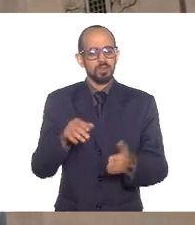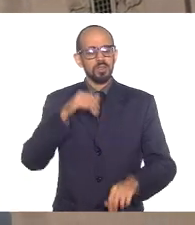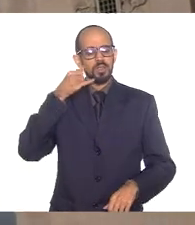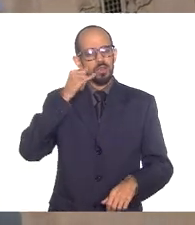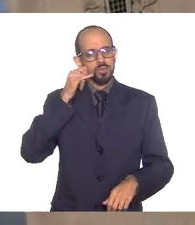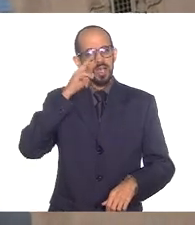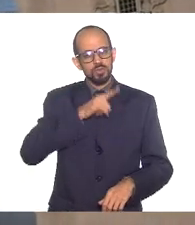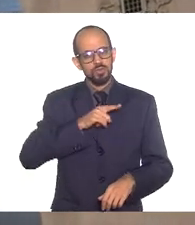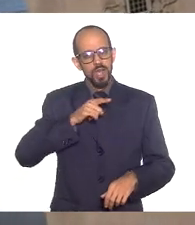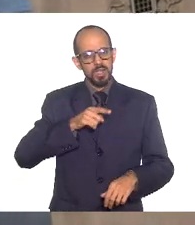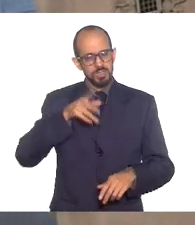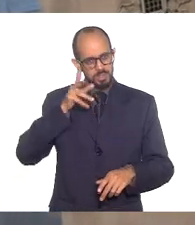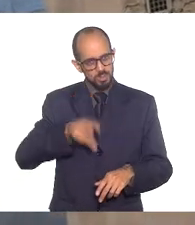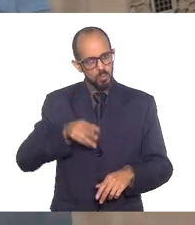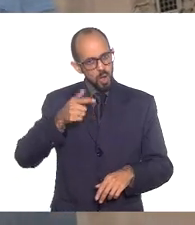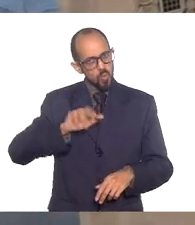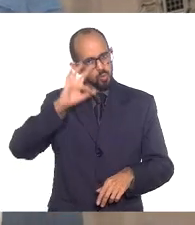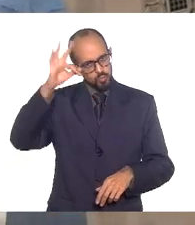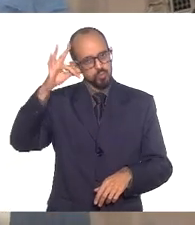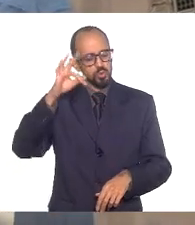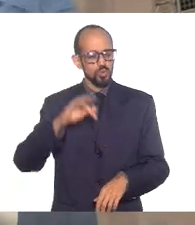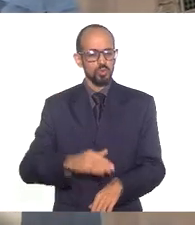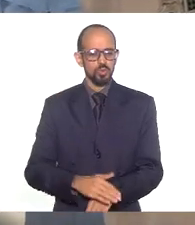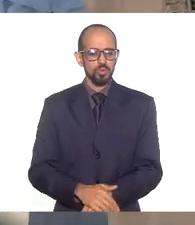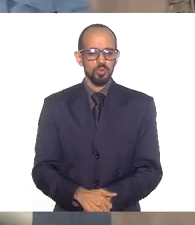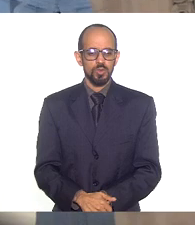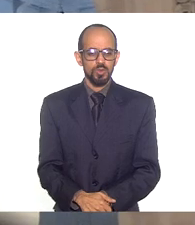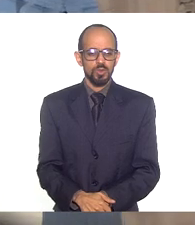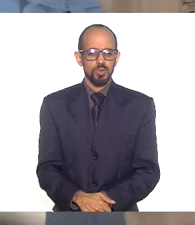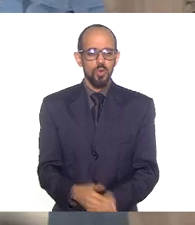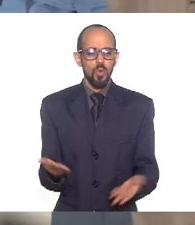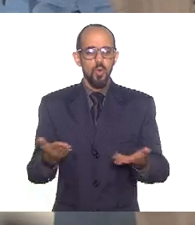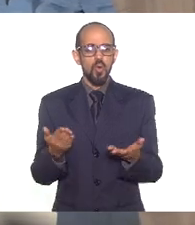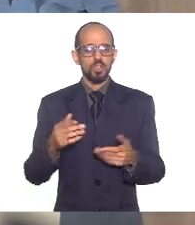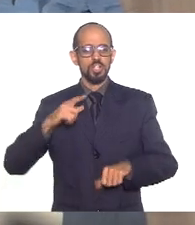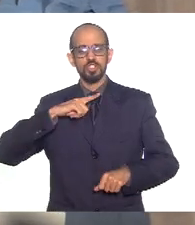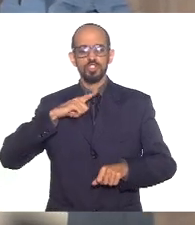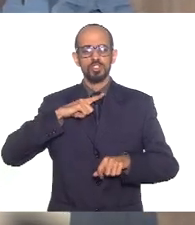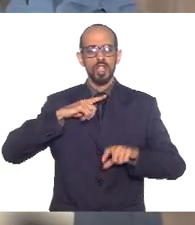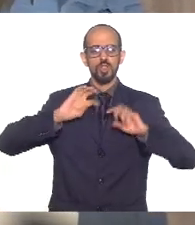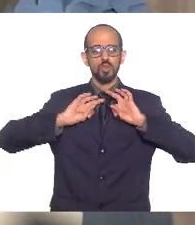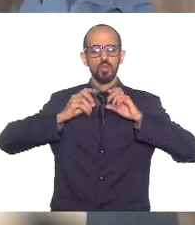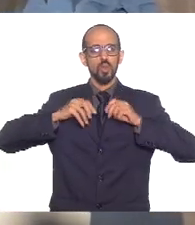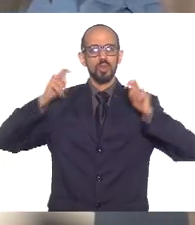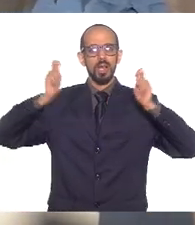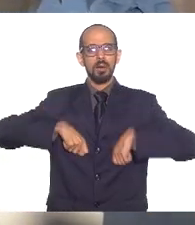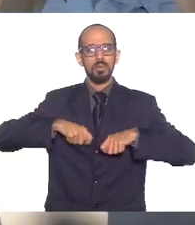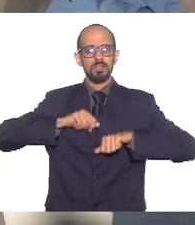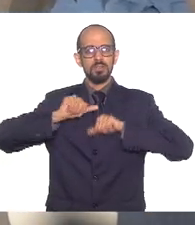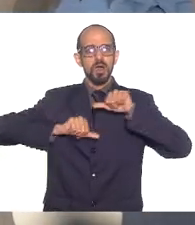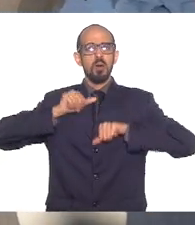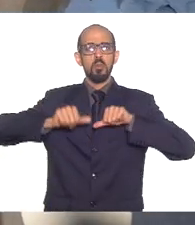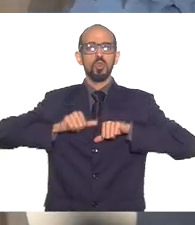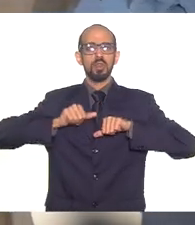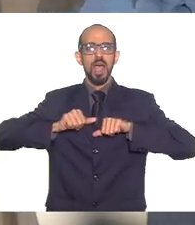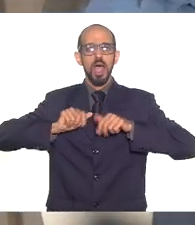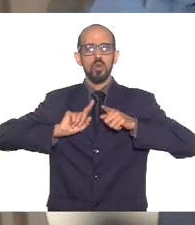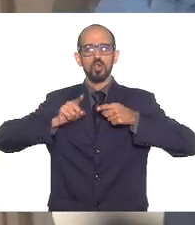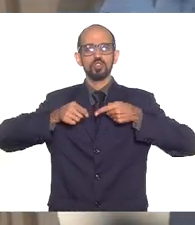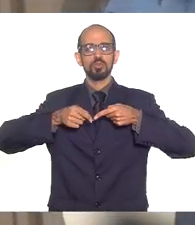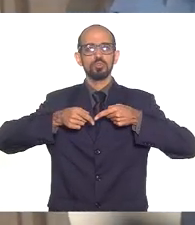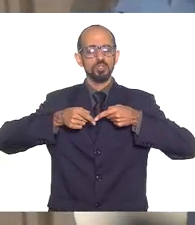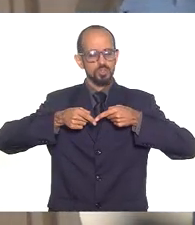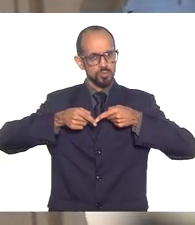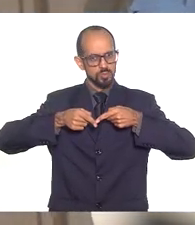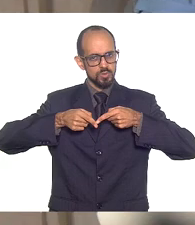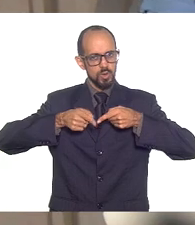os mesmos erros no futuro temos hoje todas as condições para mudar o nosso destino o